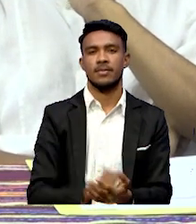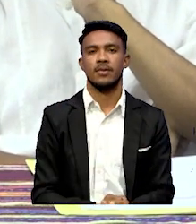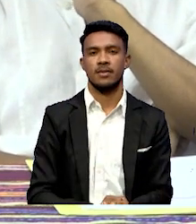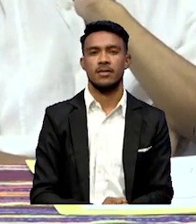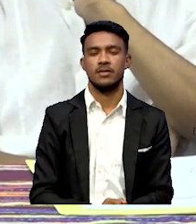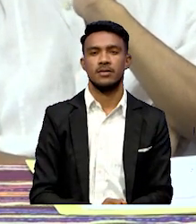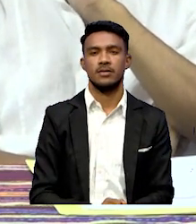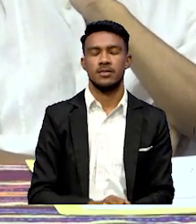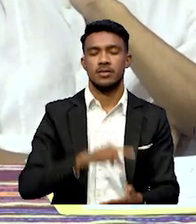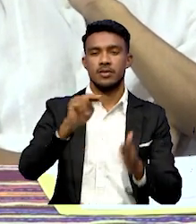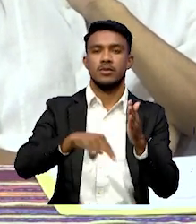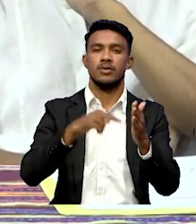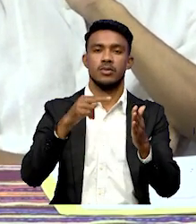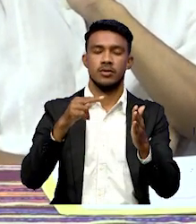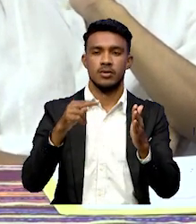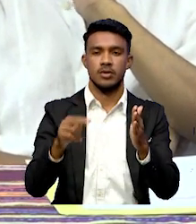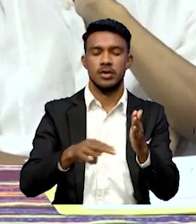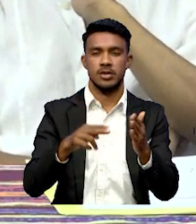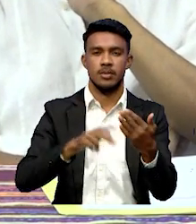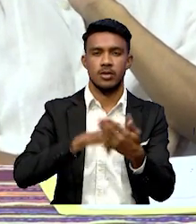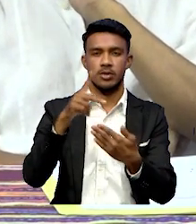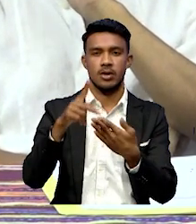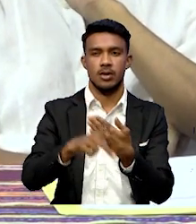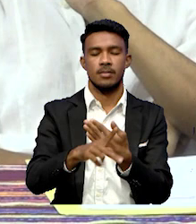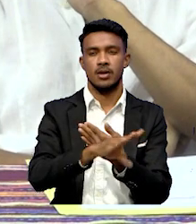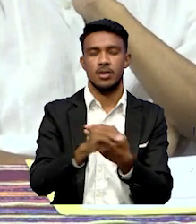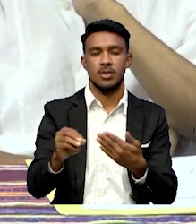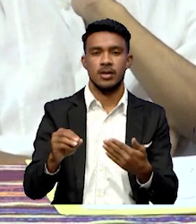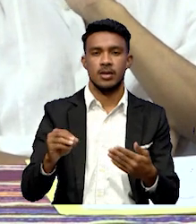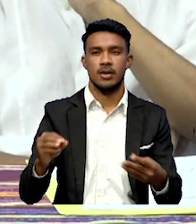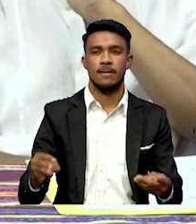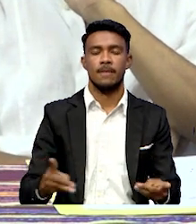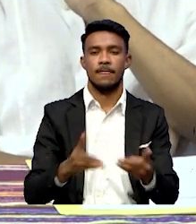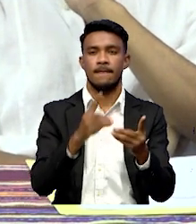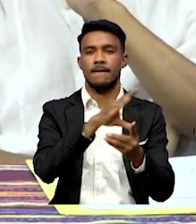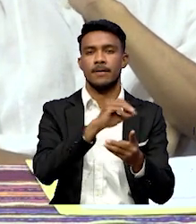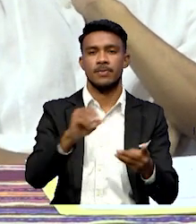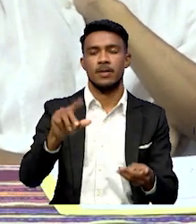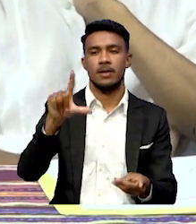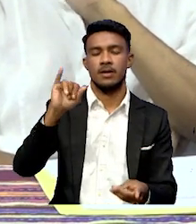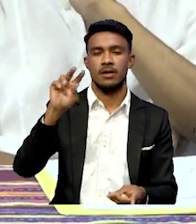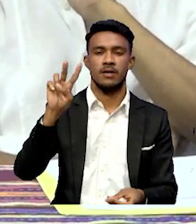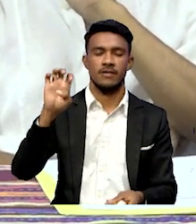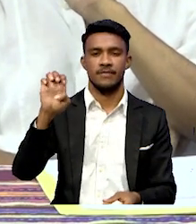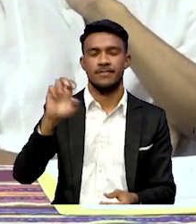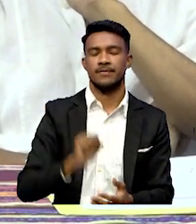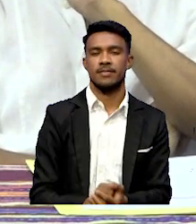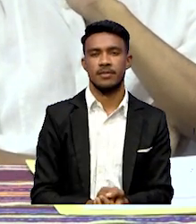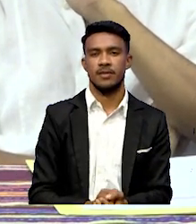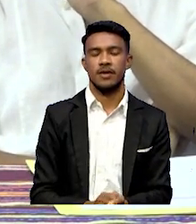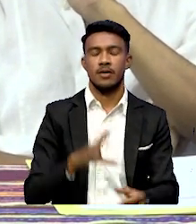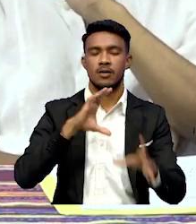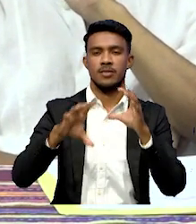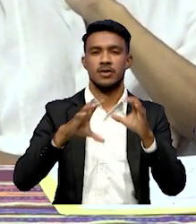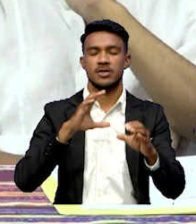Cobertura no publicação notícia, programa no reportagem direta, ou até no live streaming, meio de comunicação